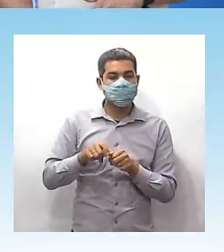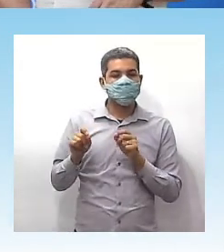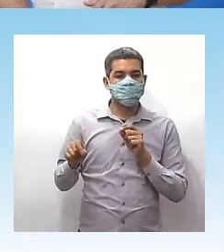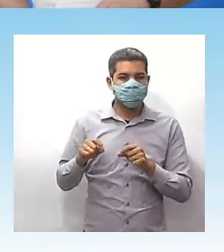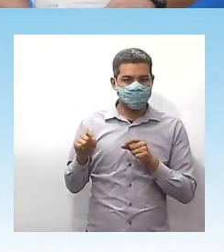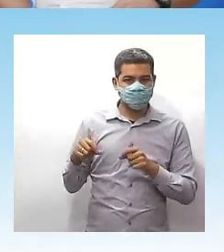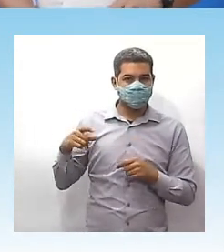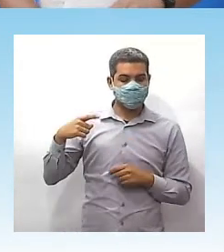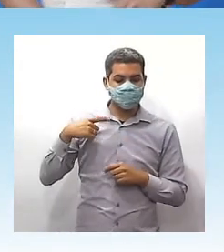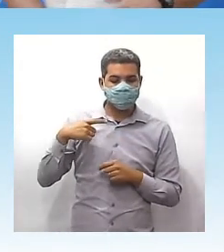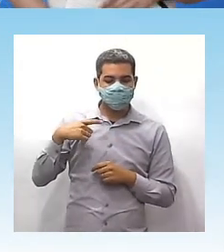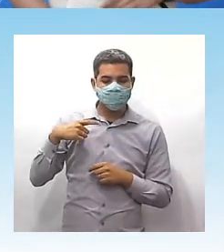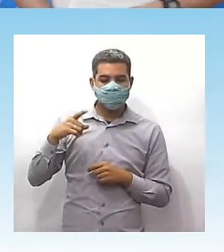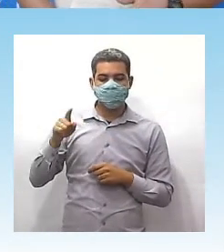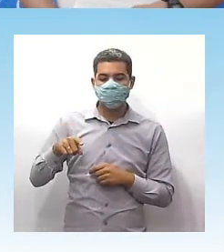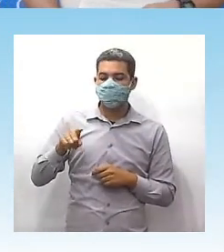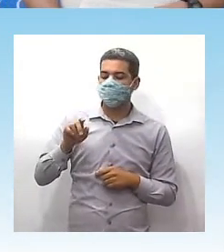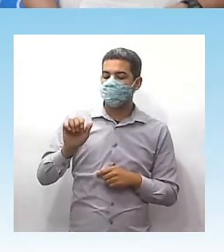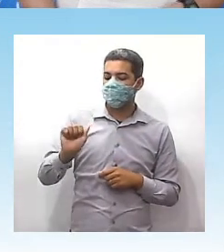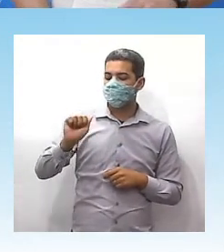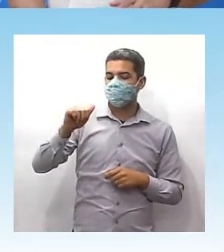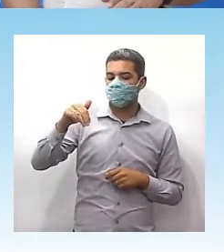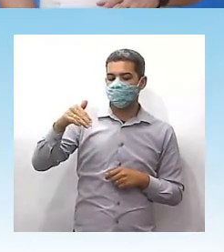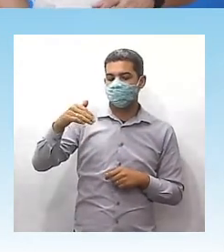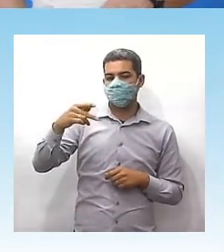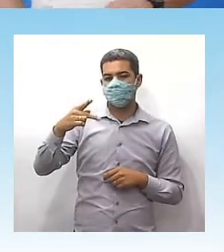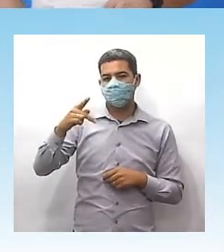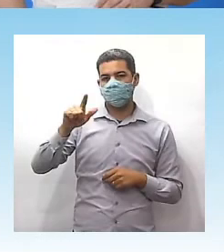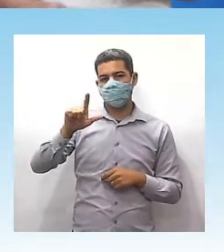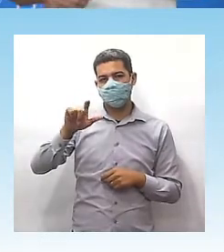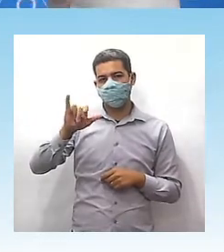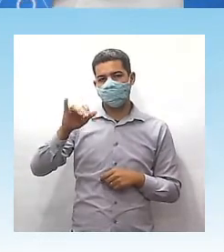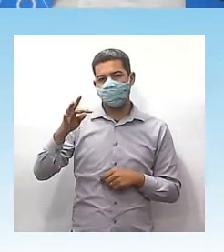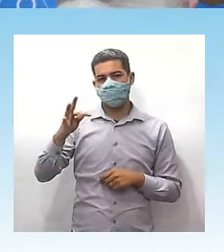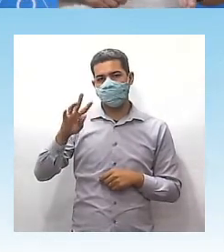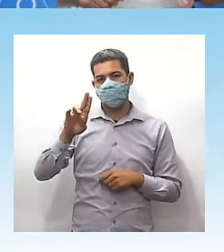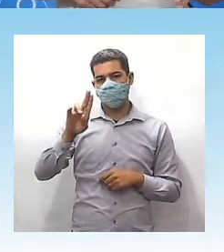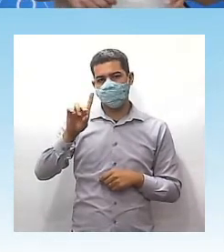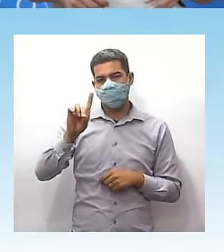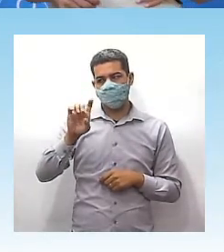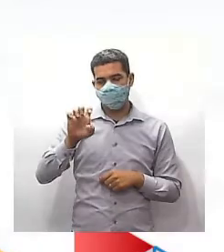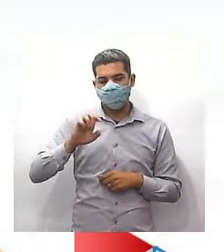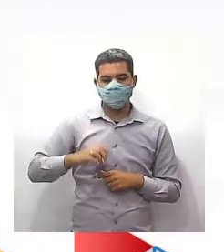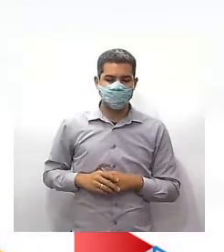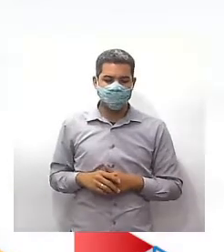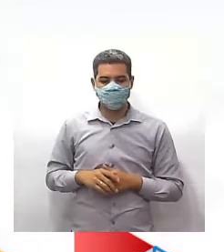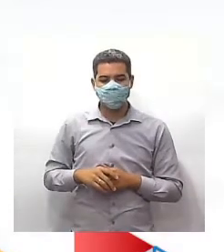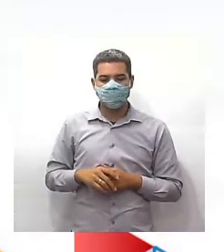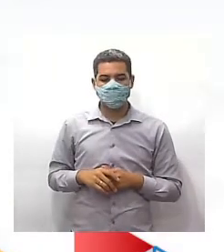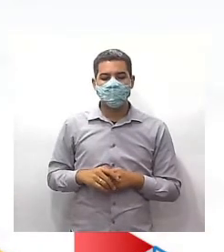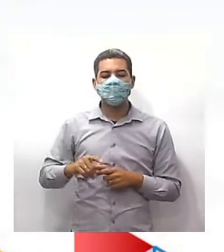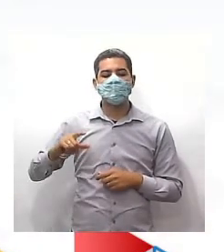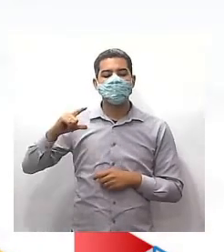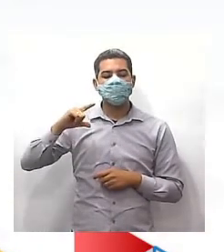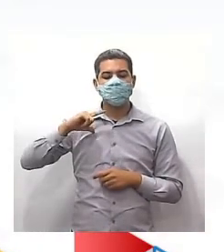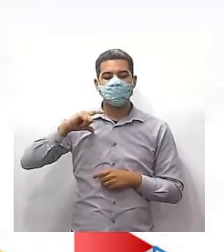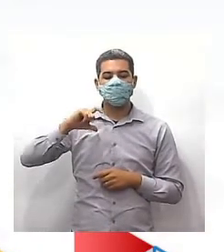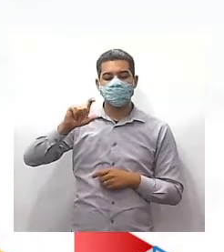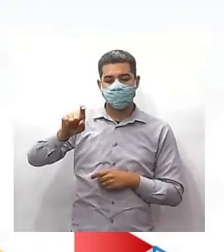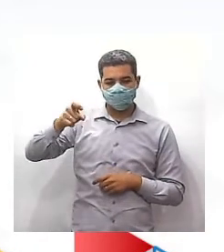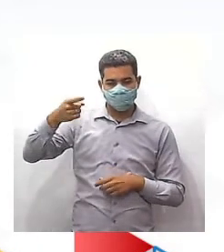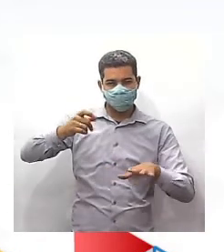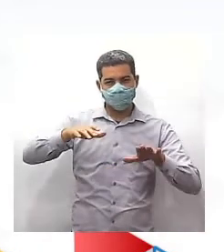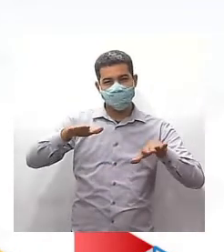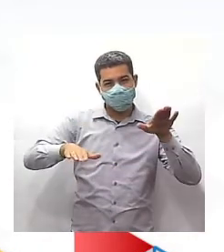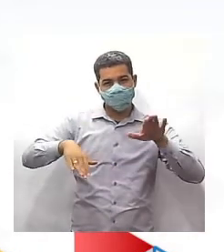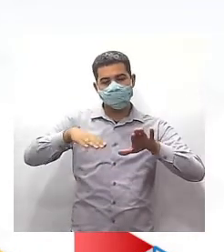nesse caso aí, que é amplitude, tá? Segue comigo, ó. Os dados da tabela, que é a taxa média de